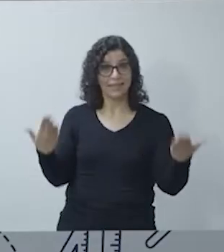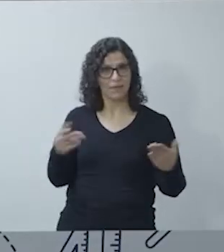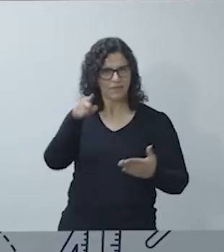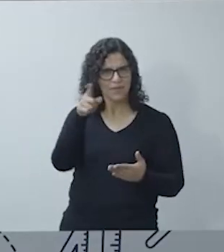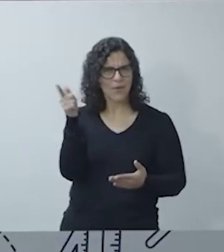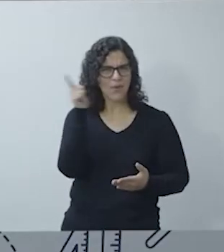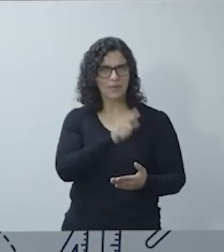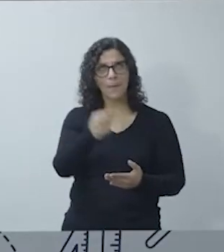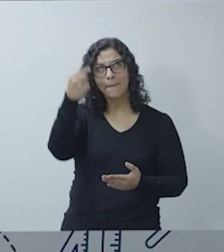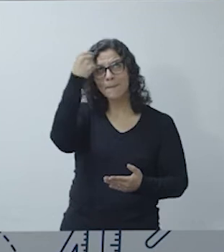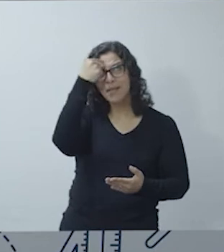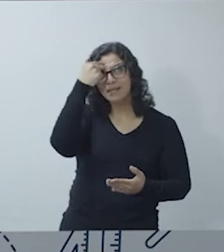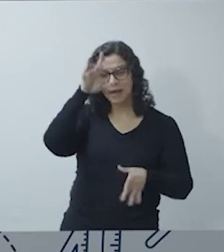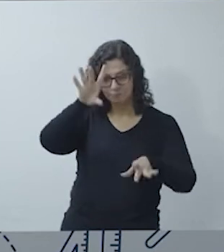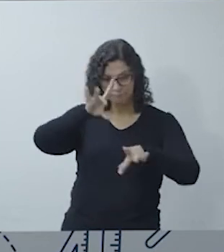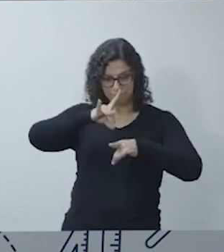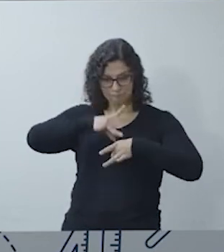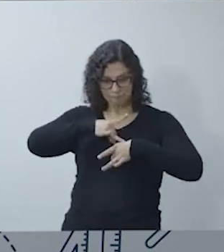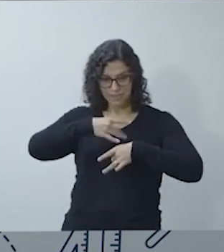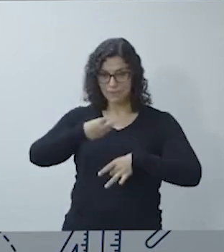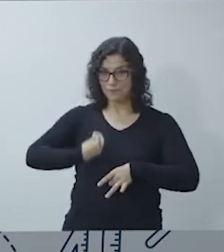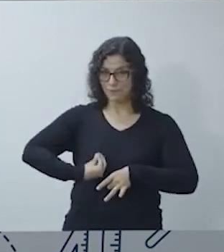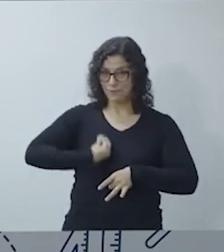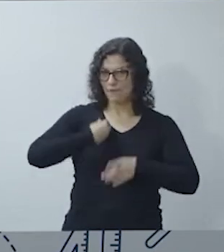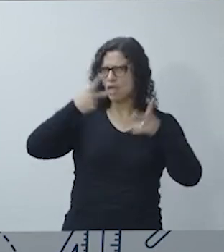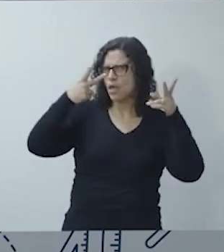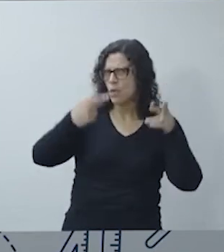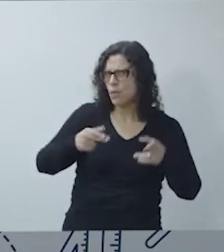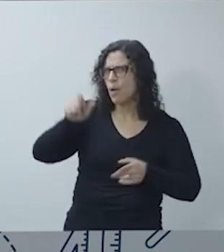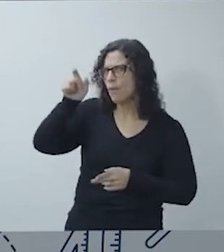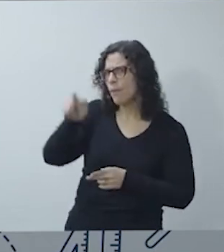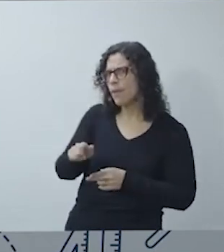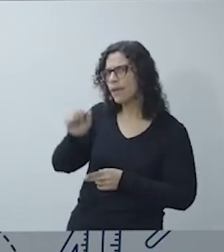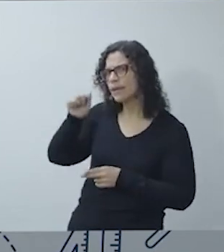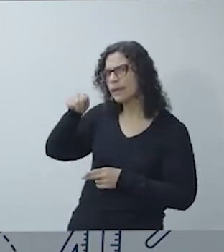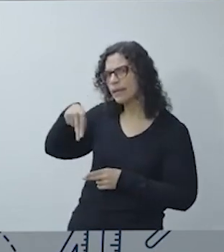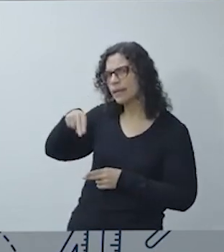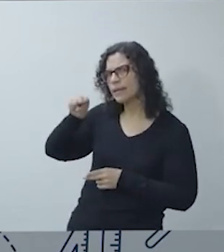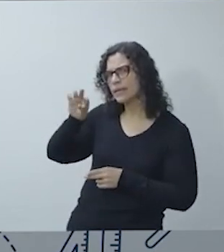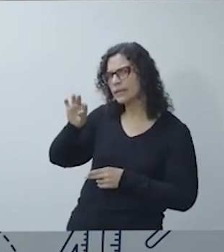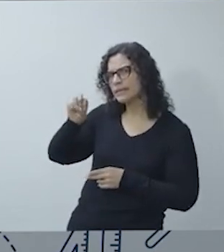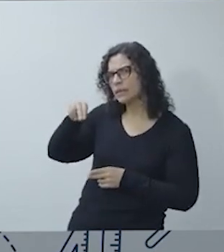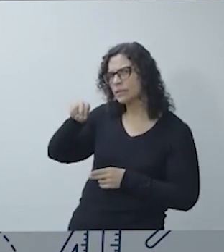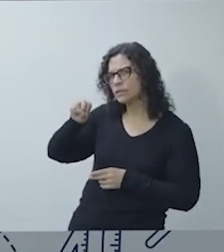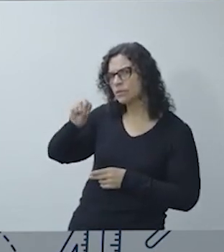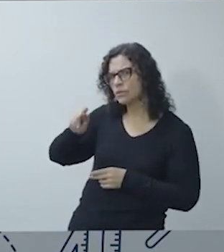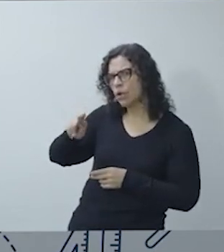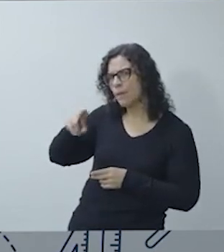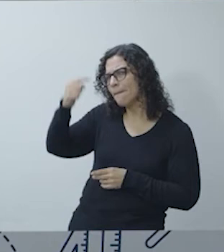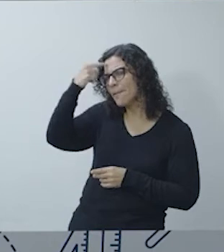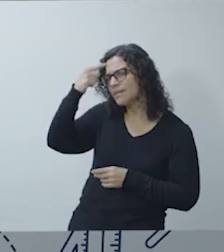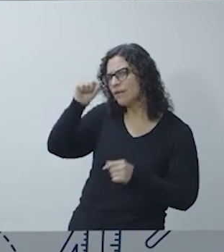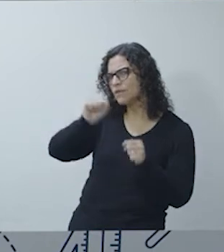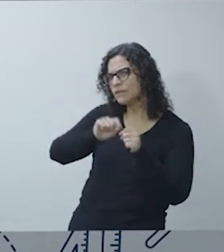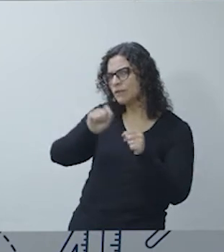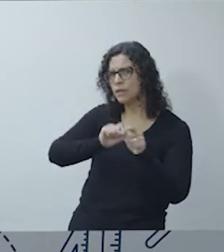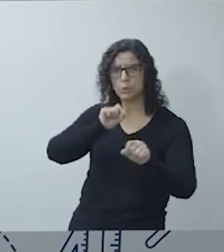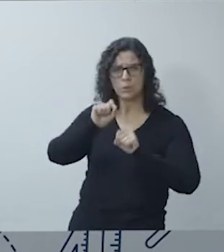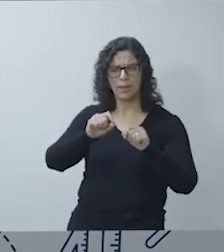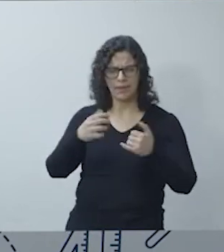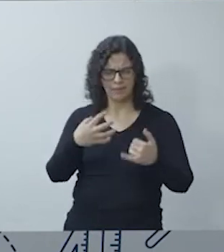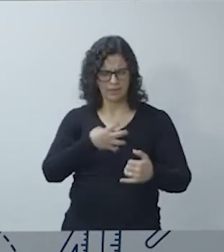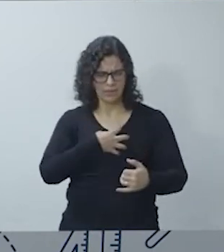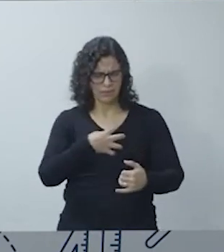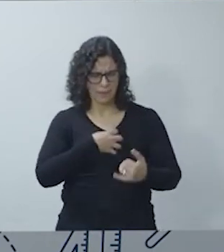Então, conseguiram mergulhar nesse personagem? Pensar, se fosse você, o que você faria? Né? Será que você se